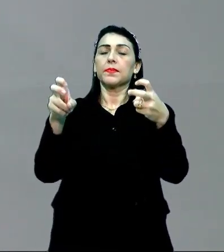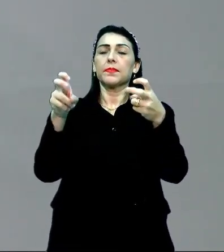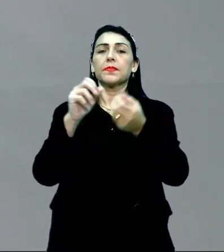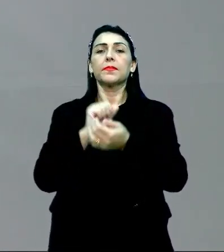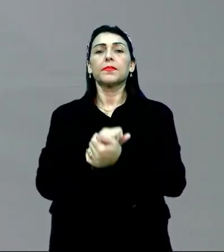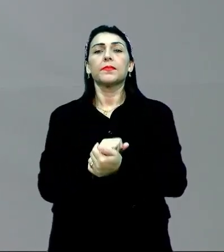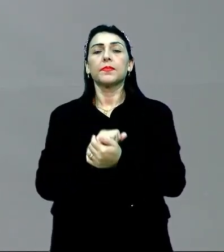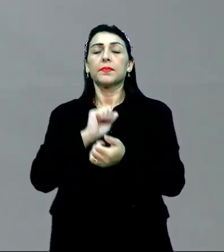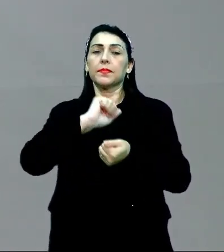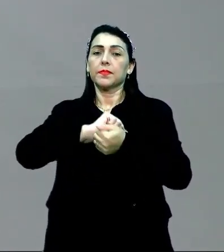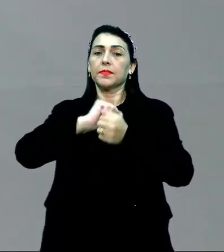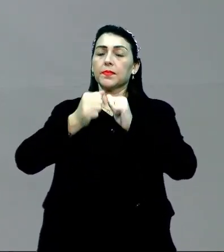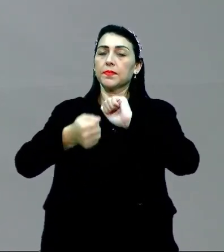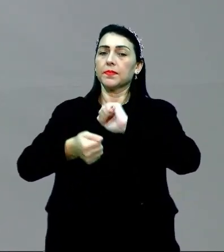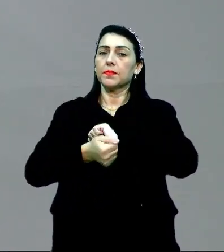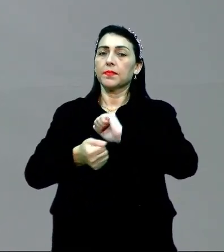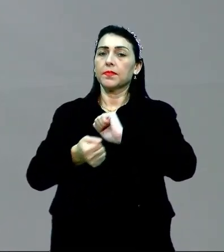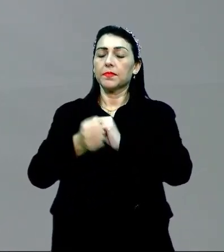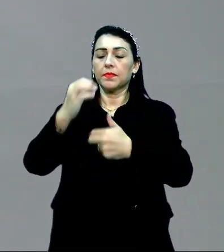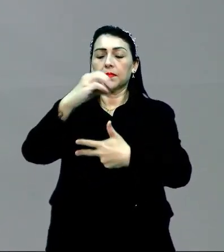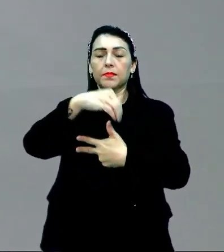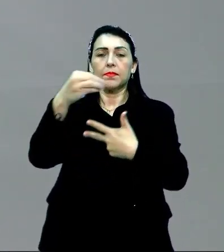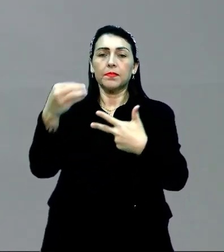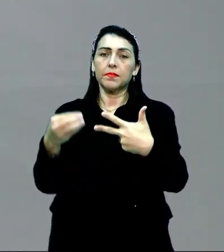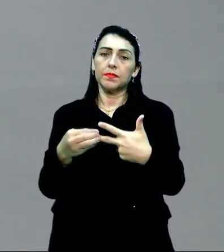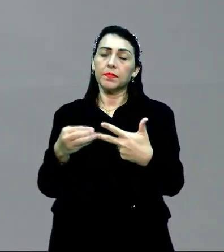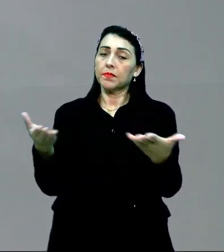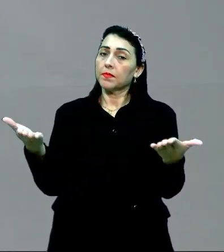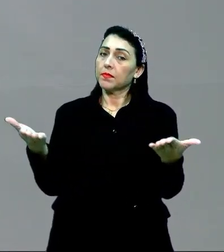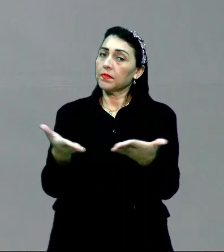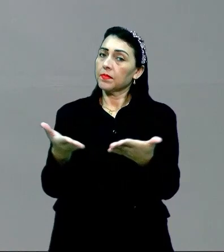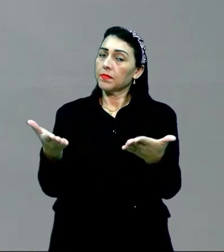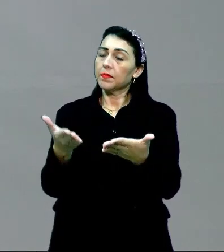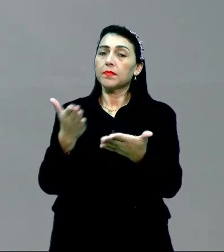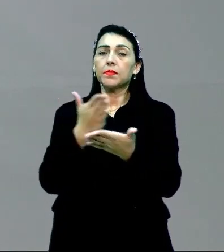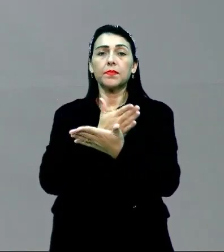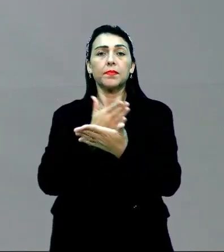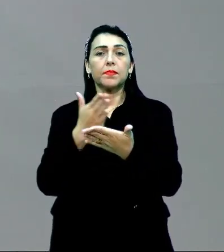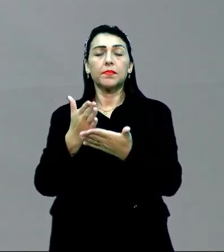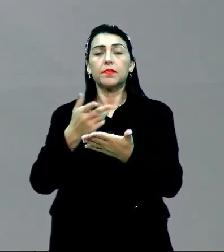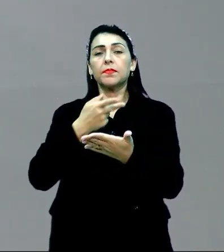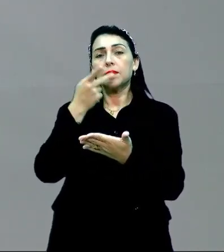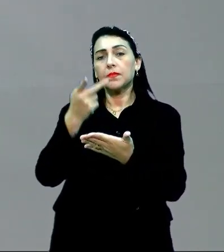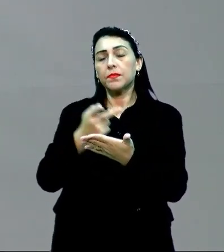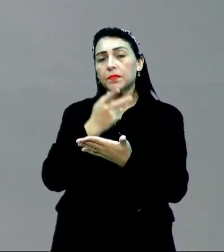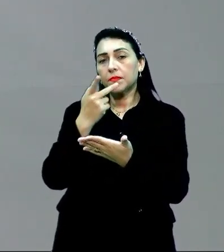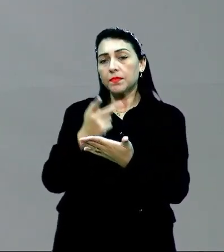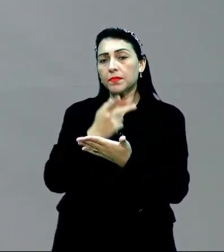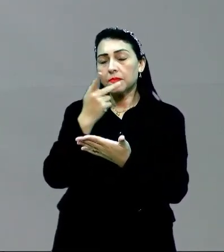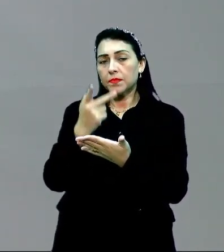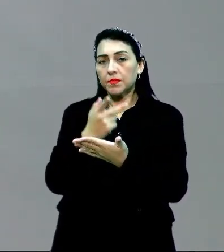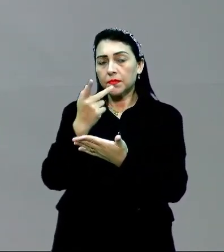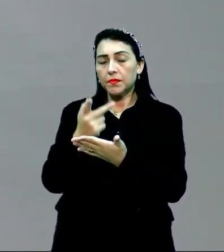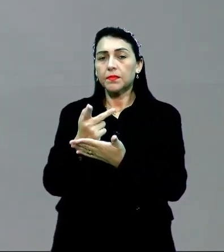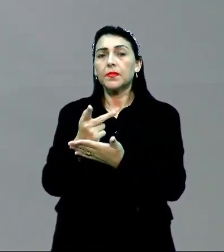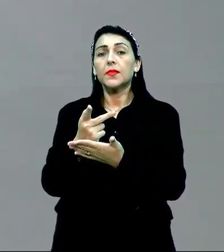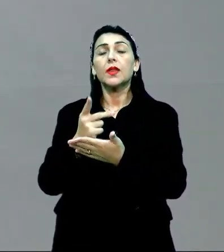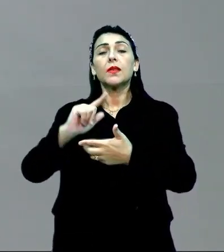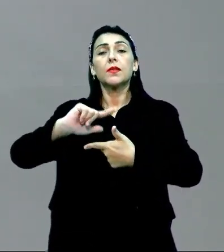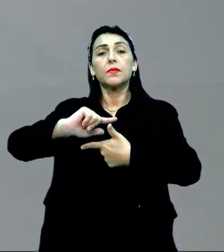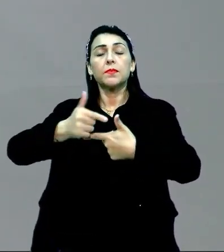né associada aí ao Enem Então hoje galera a gente começa né falando de uma dessas